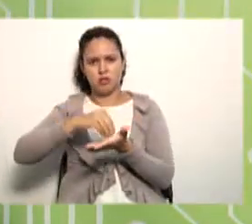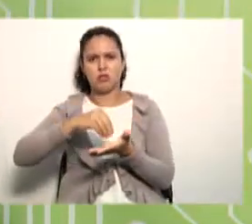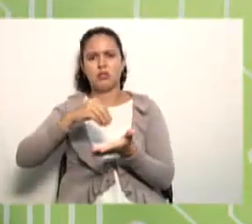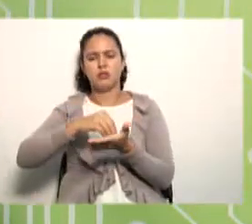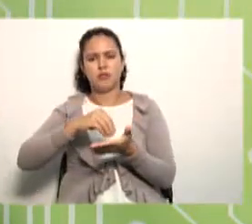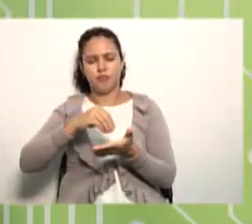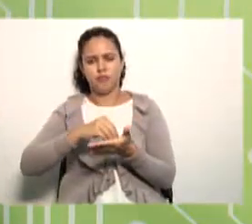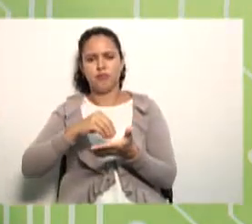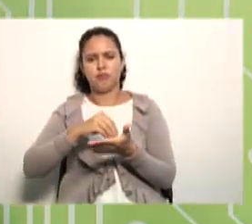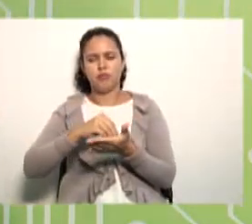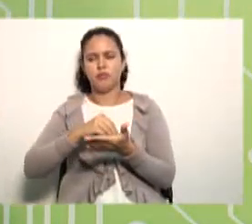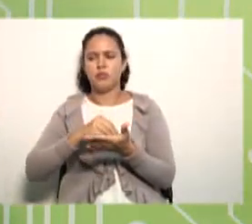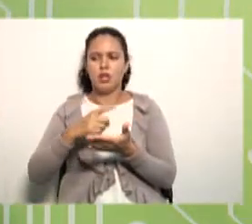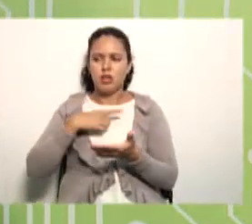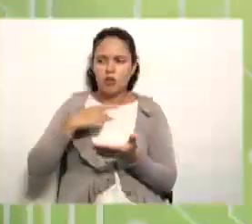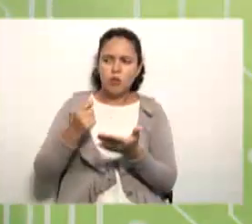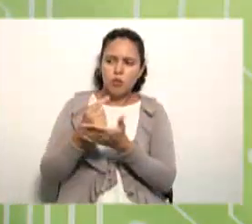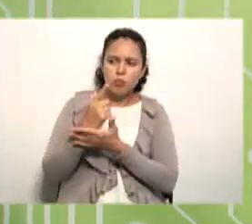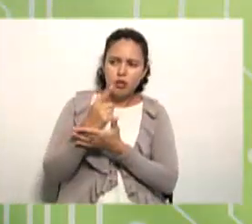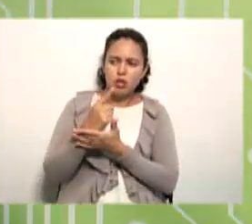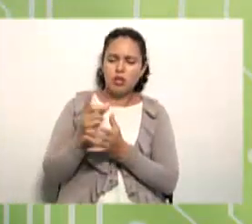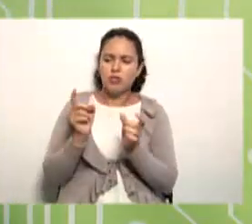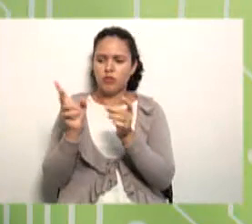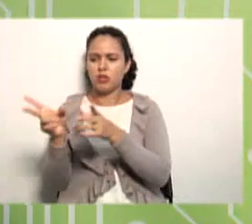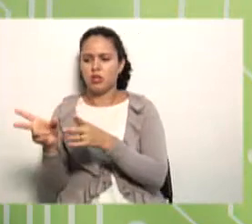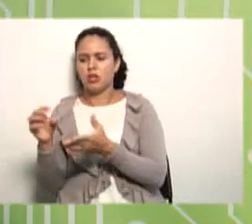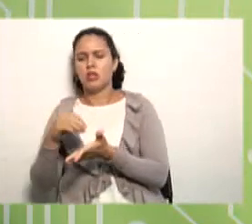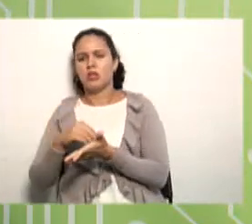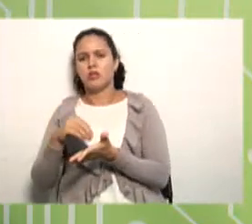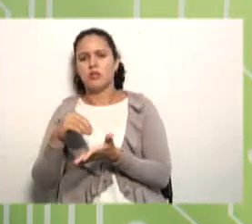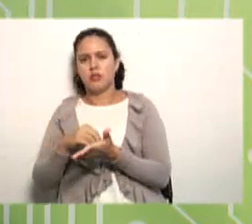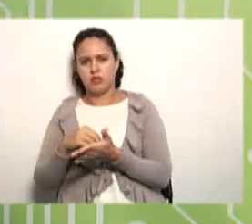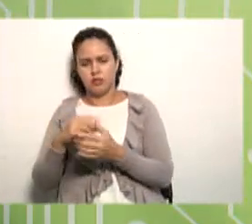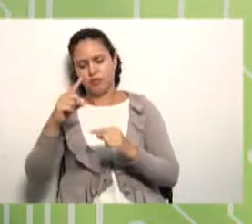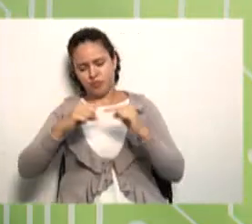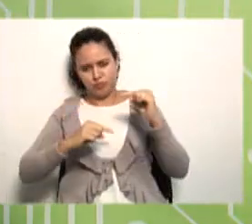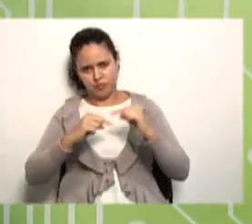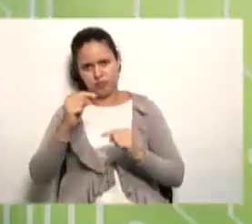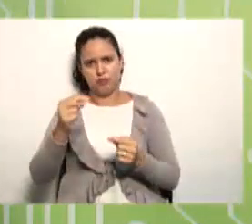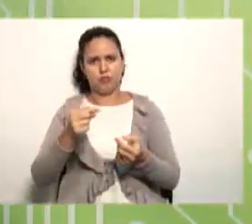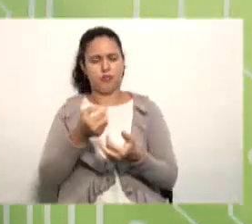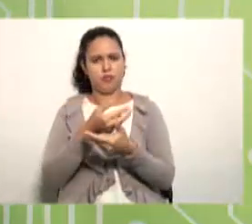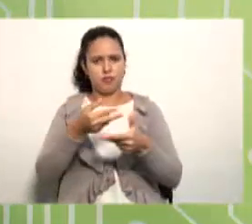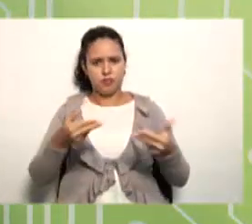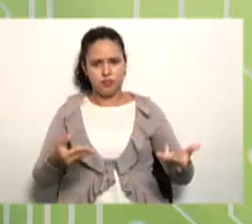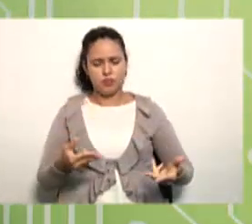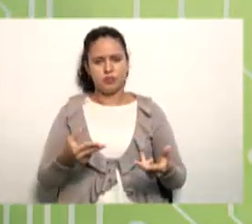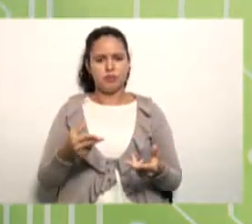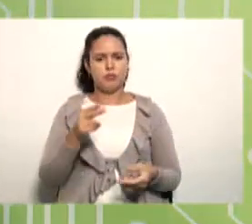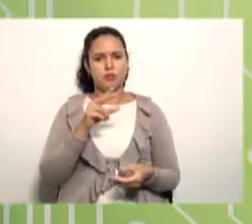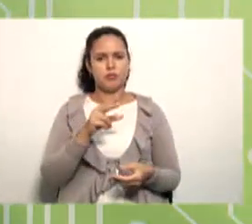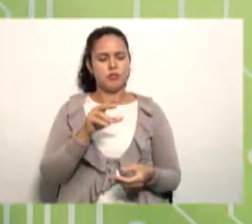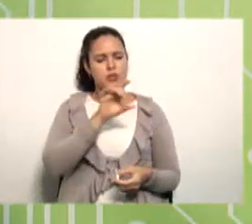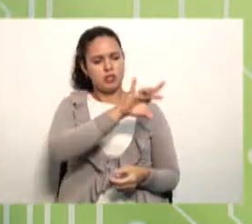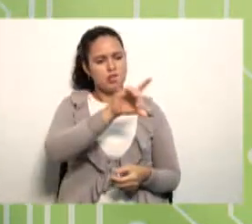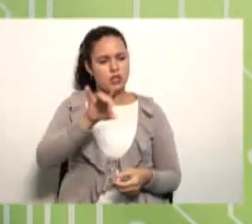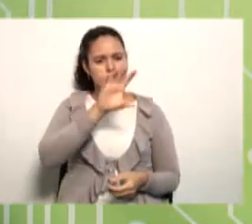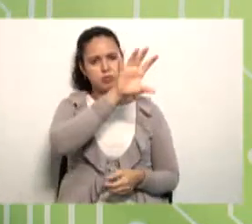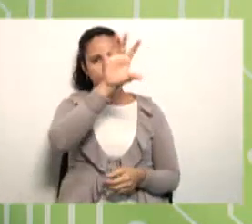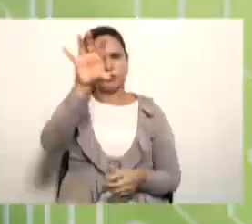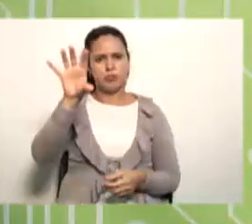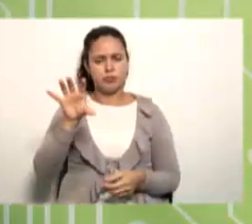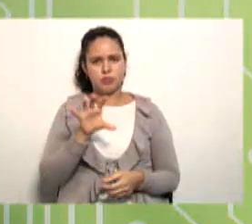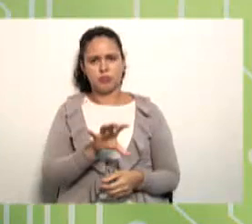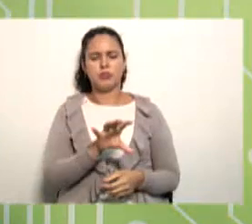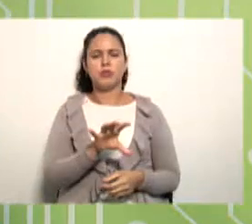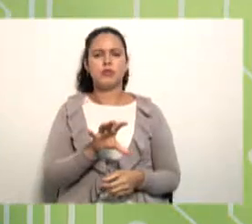consegue consumir. Então, está em falta, sim, esses recursos produtivos, né? E cada região vai ter a sua escassez